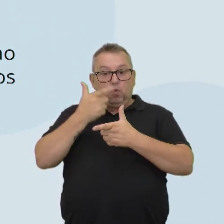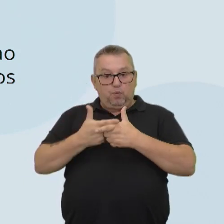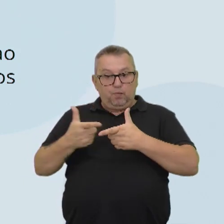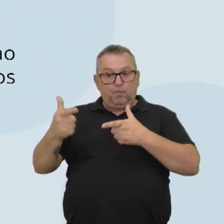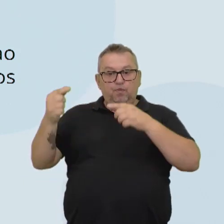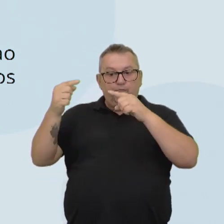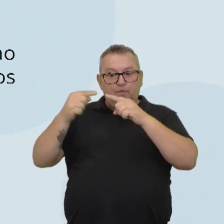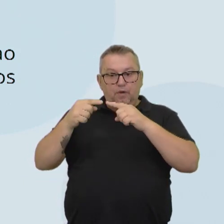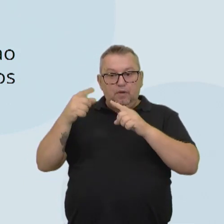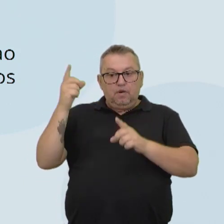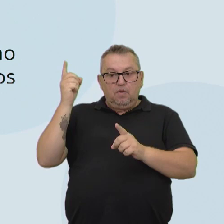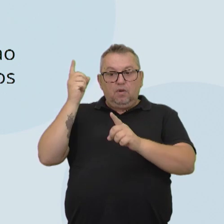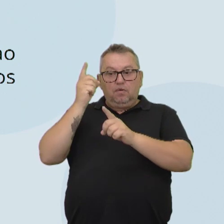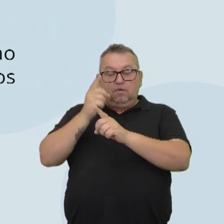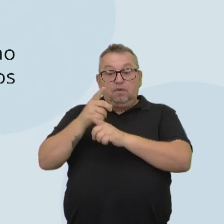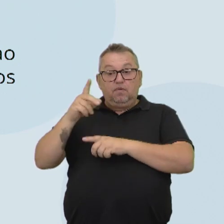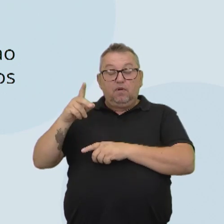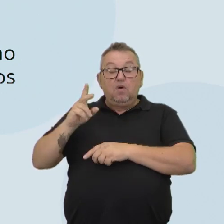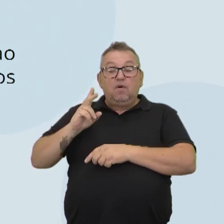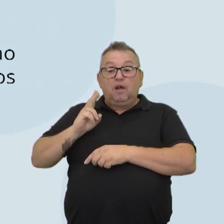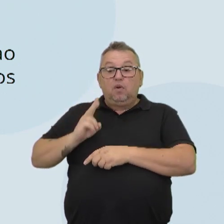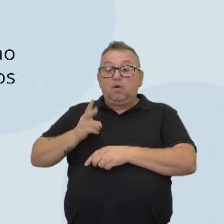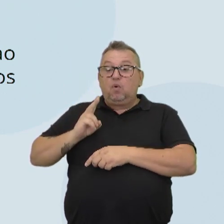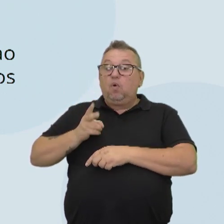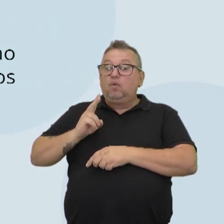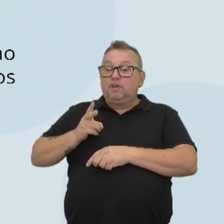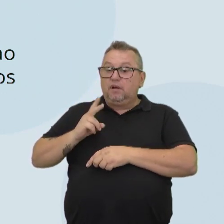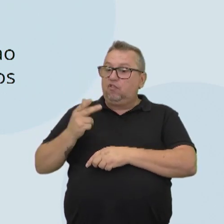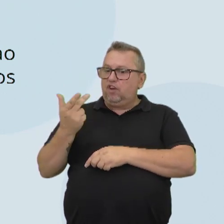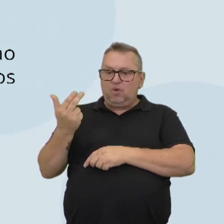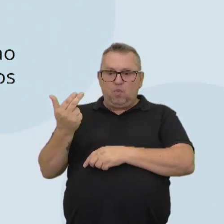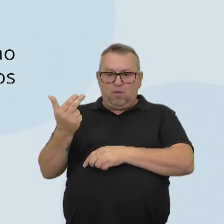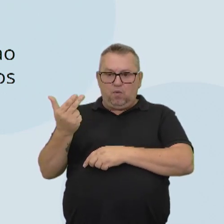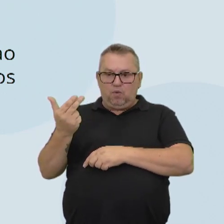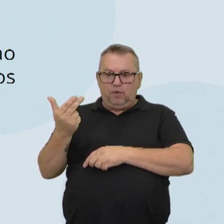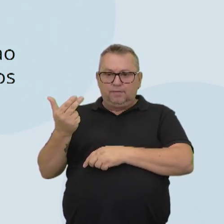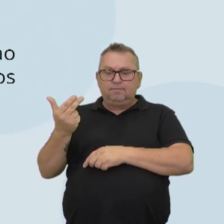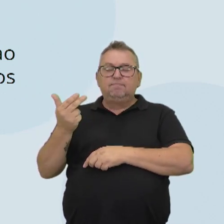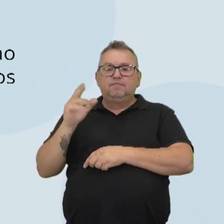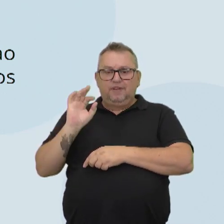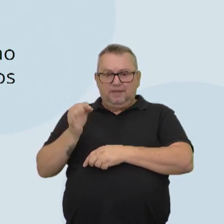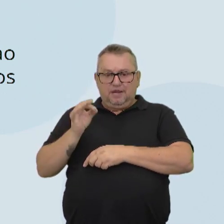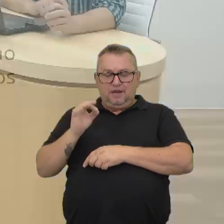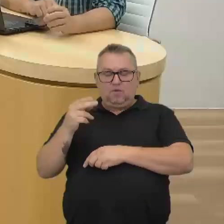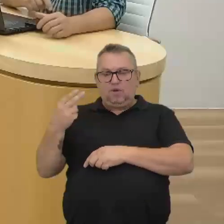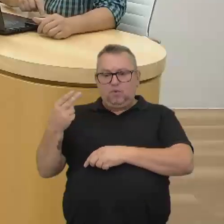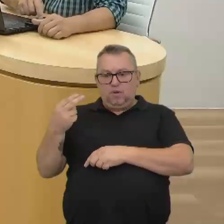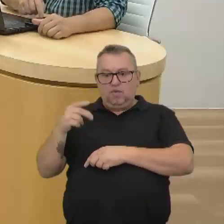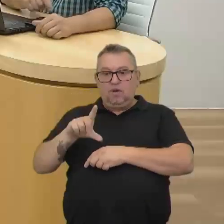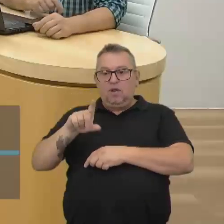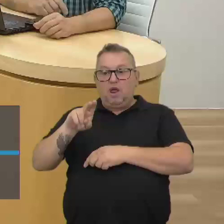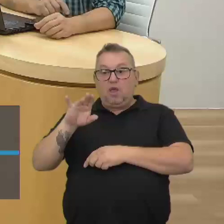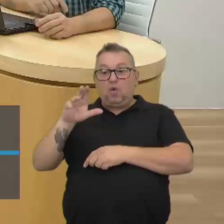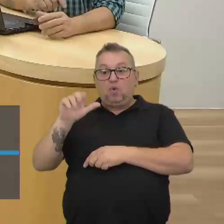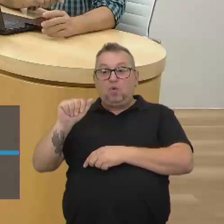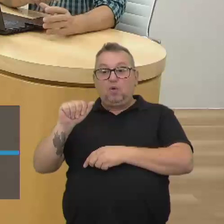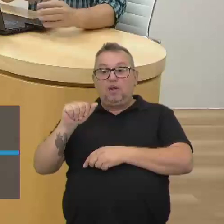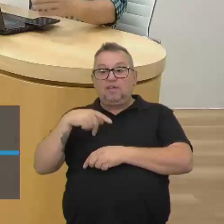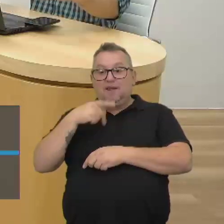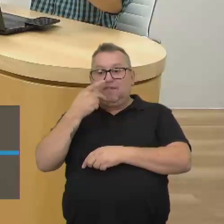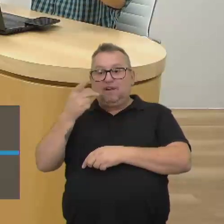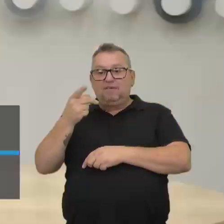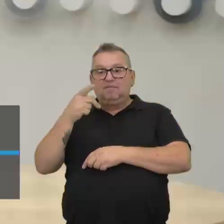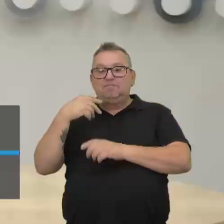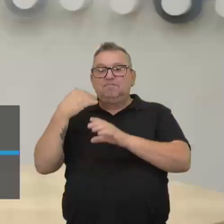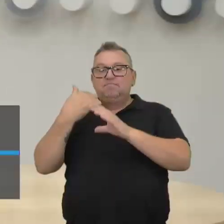valores correspondentes, vamos encontrar sempre um valor constante. É isso aí. E é o que o Lucas Barreto da Silva tá falando aqui. Ele mandou